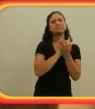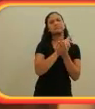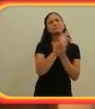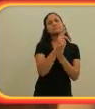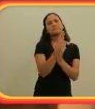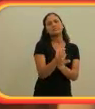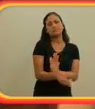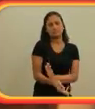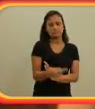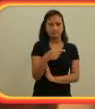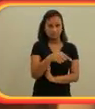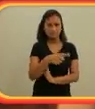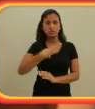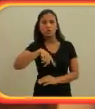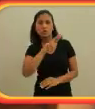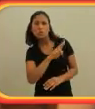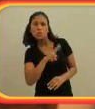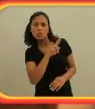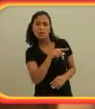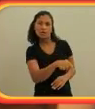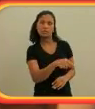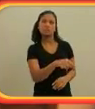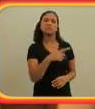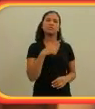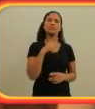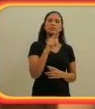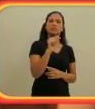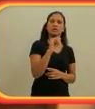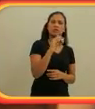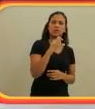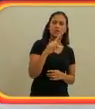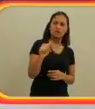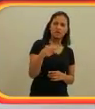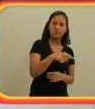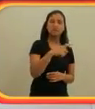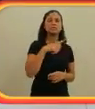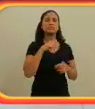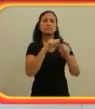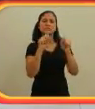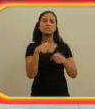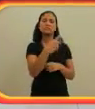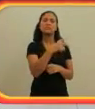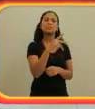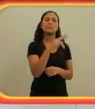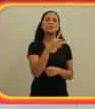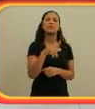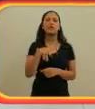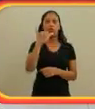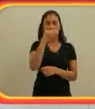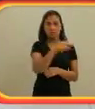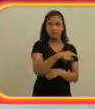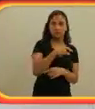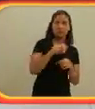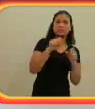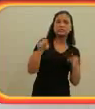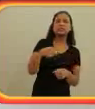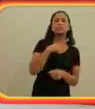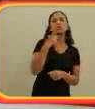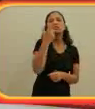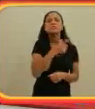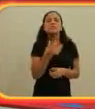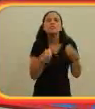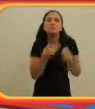método, a gente tem diversos equipamentos que a gente utiliza. A gente tem a gaiola, que a gente tem os sistemas de pulley, que é